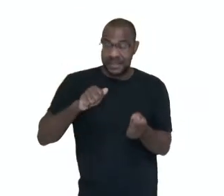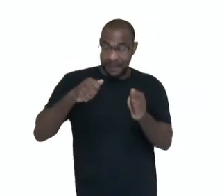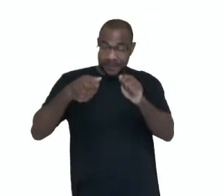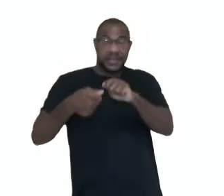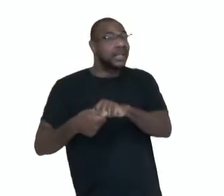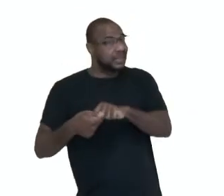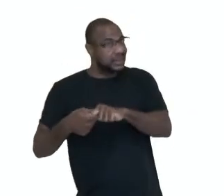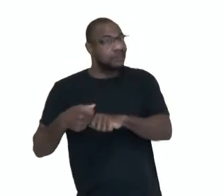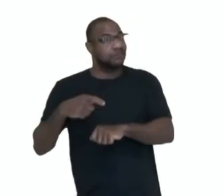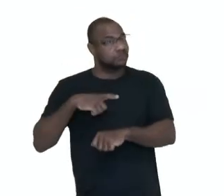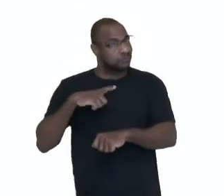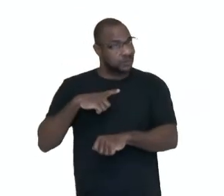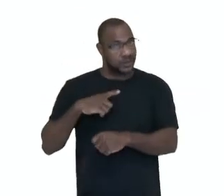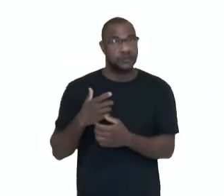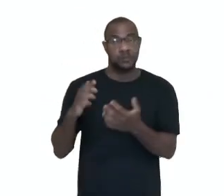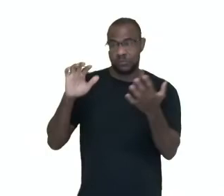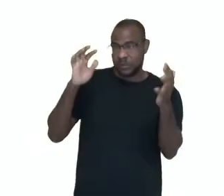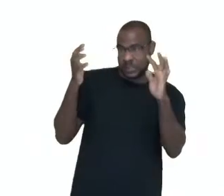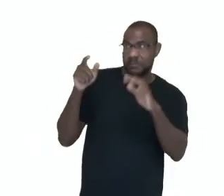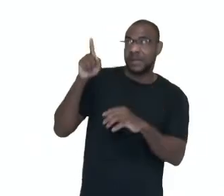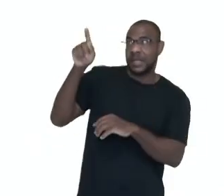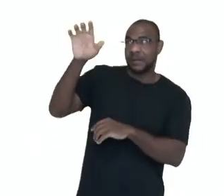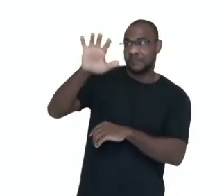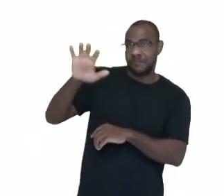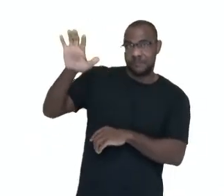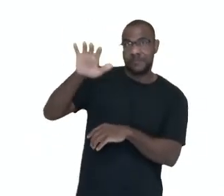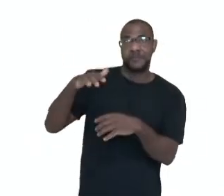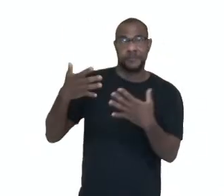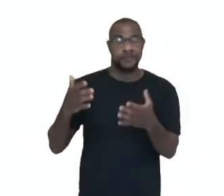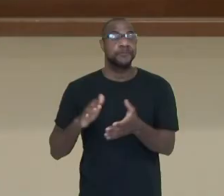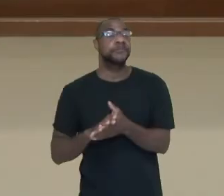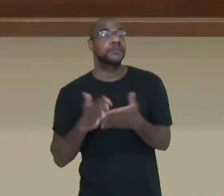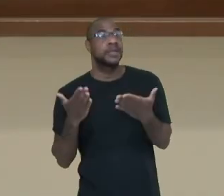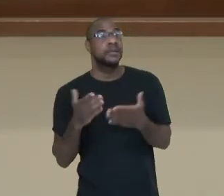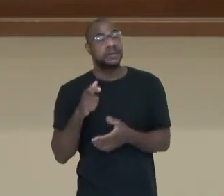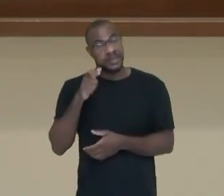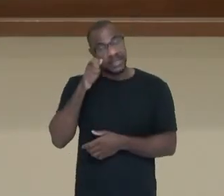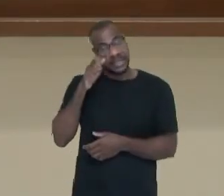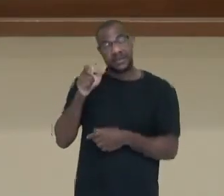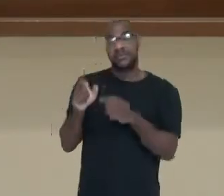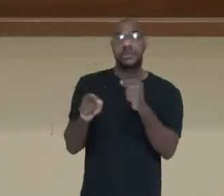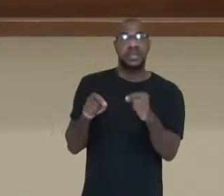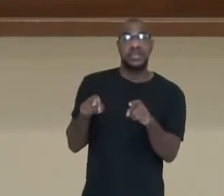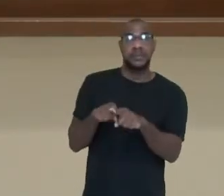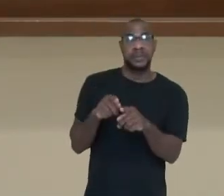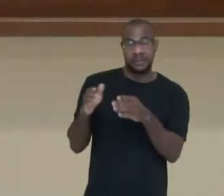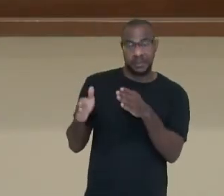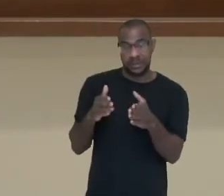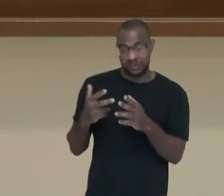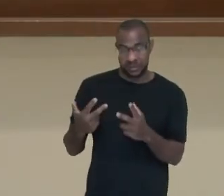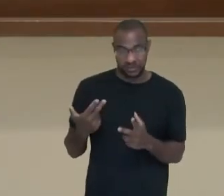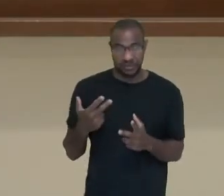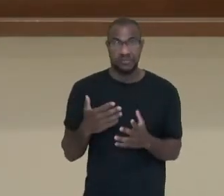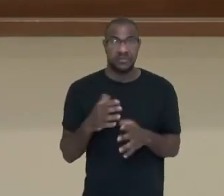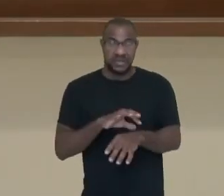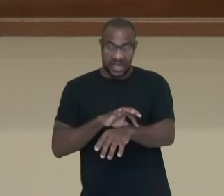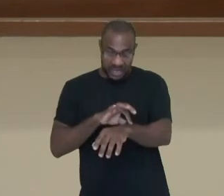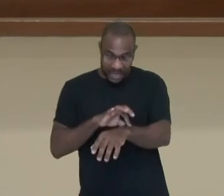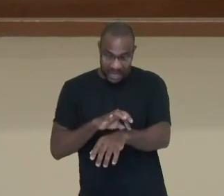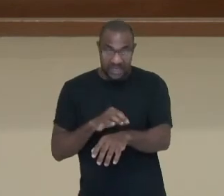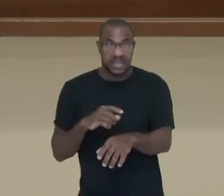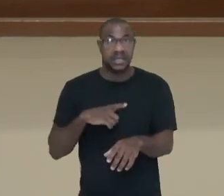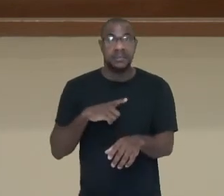e à robustez desses animais. O interessante desses animais é que eles, além da produção de corte, eles começaram